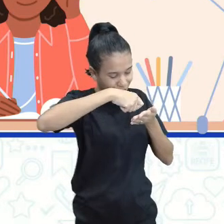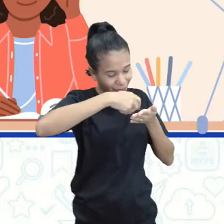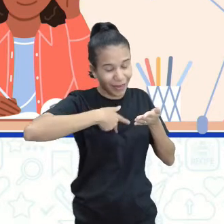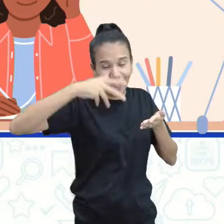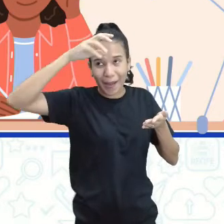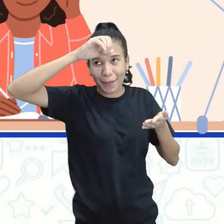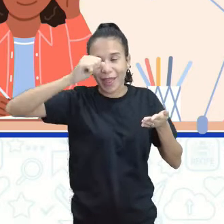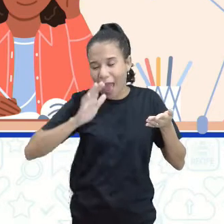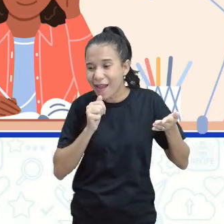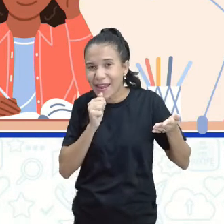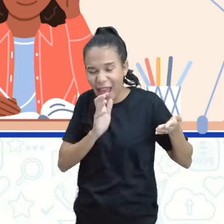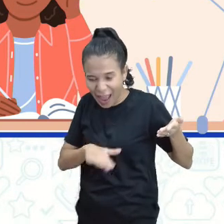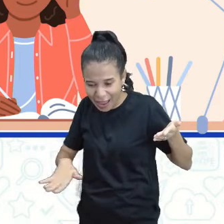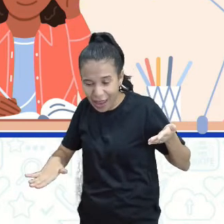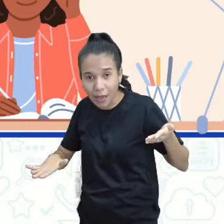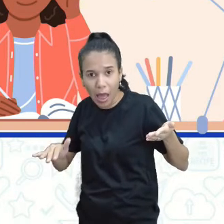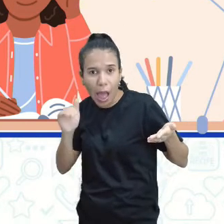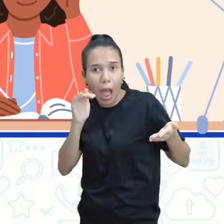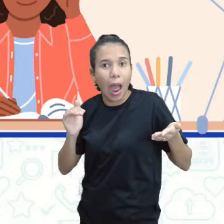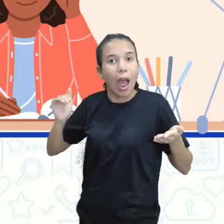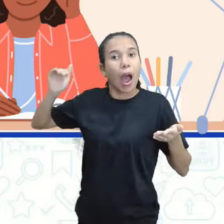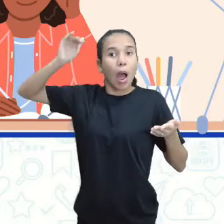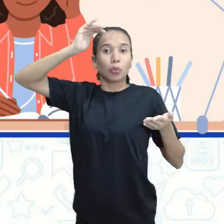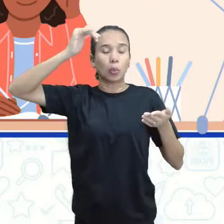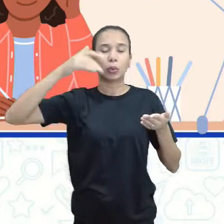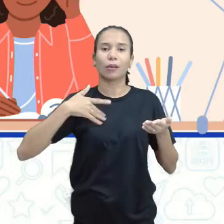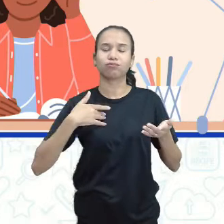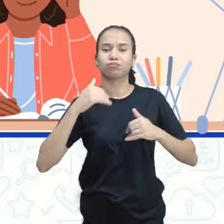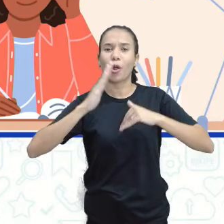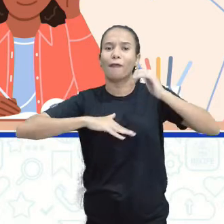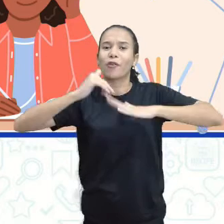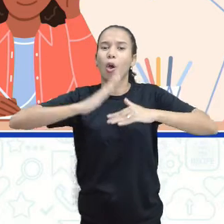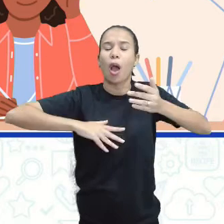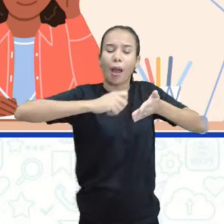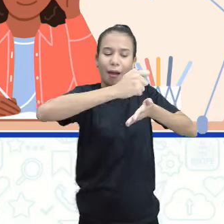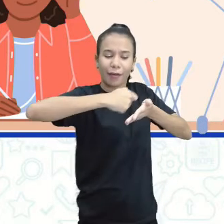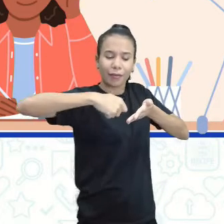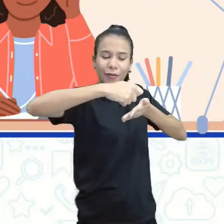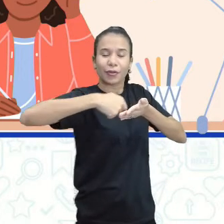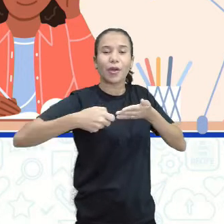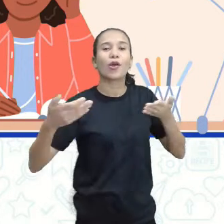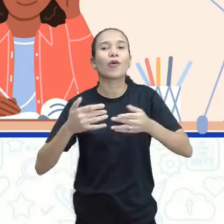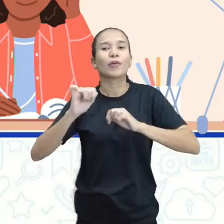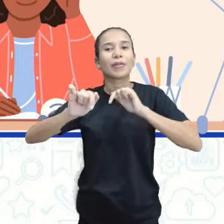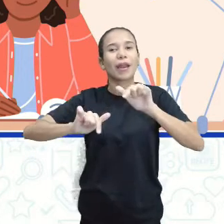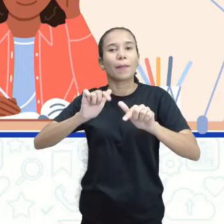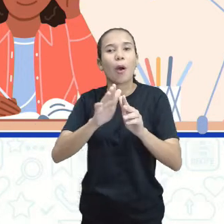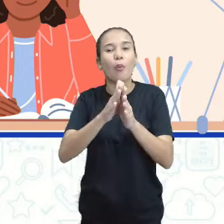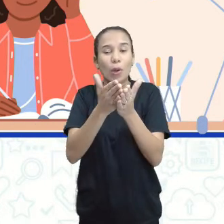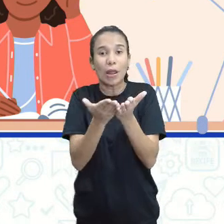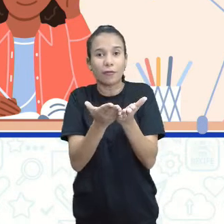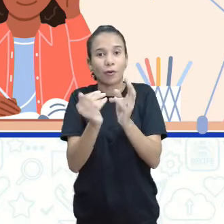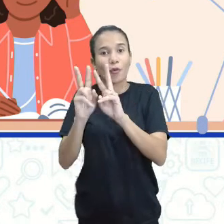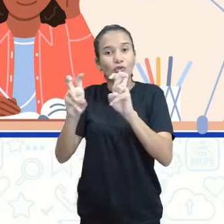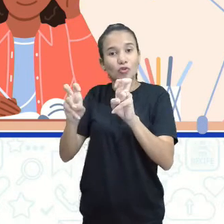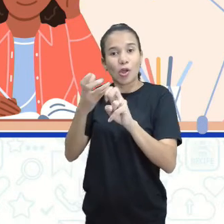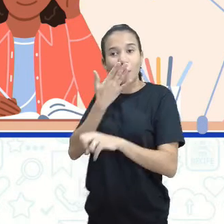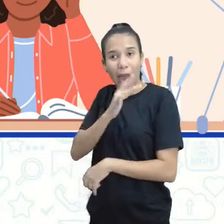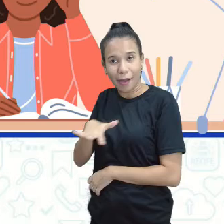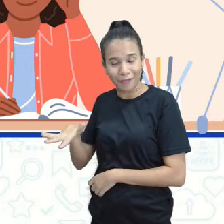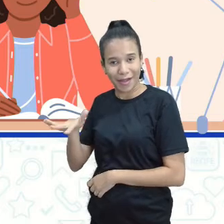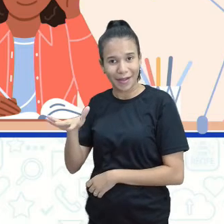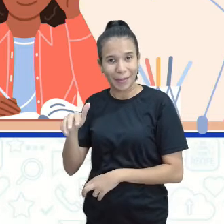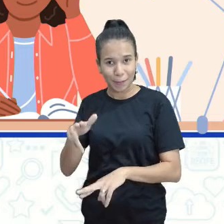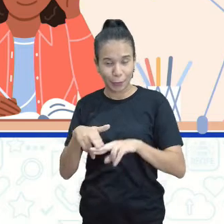a escrever. Adulta, fez-se escritora e atualmente está trabalhando em um livro sobre sua infância. Então aqui a gente tem o